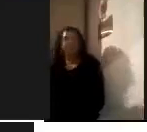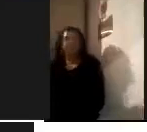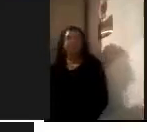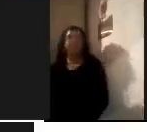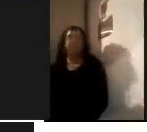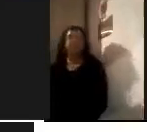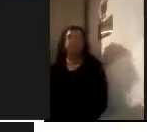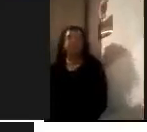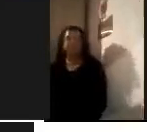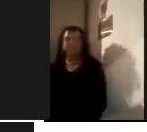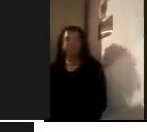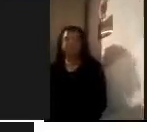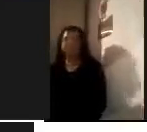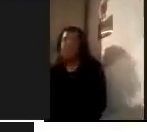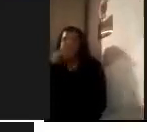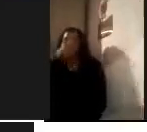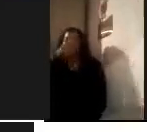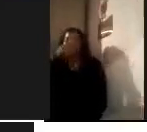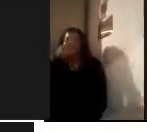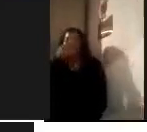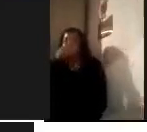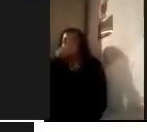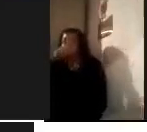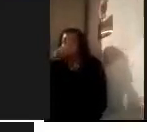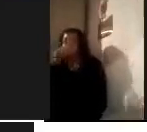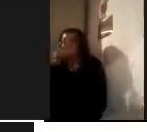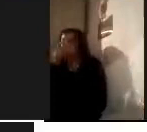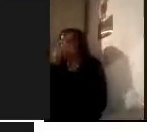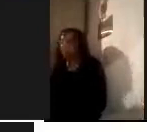Então, essas dificuldades, né,